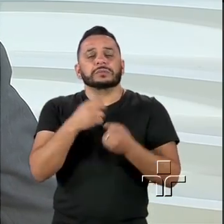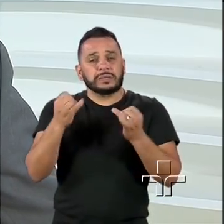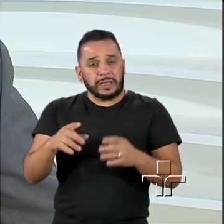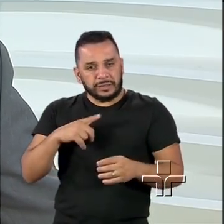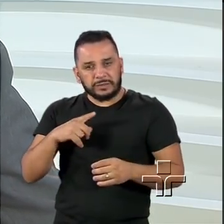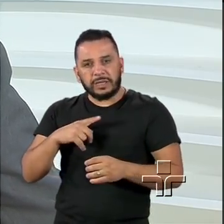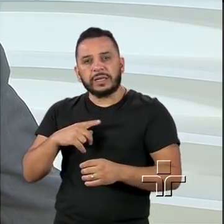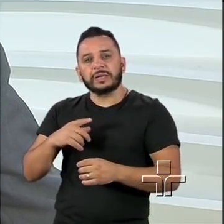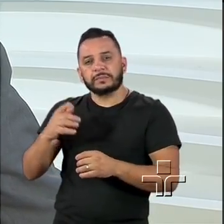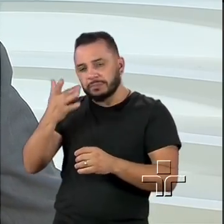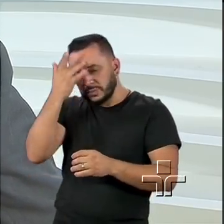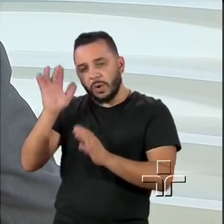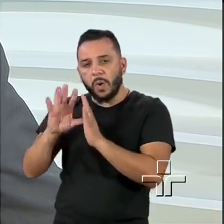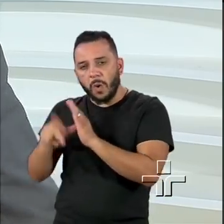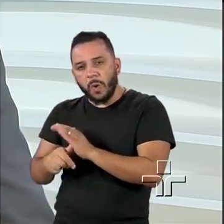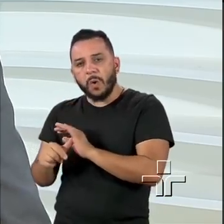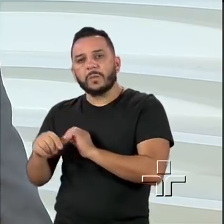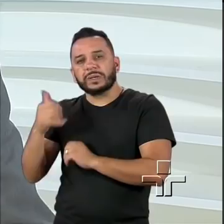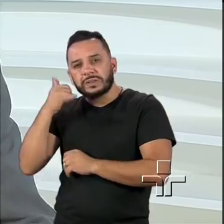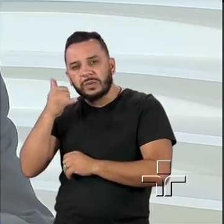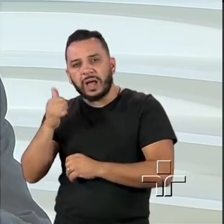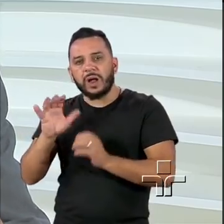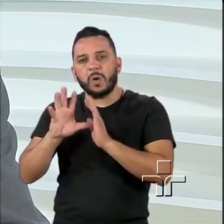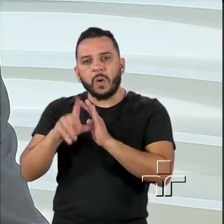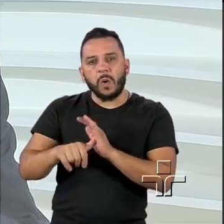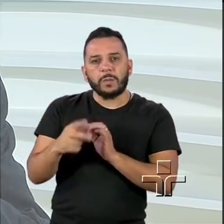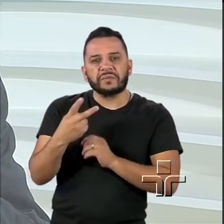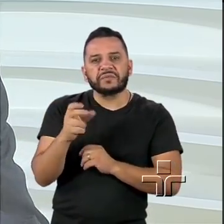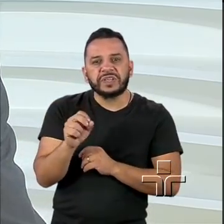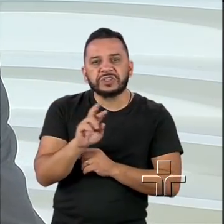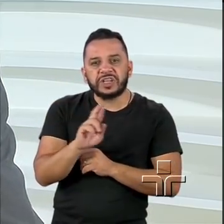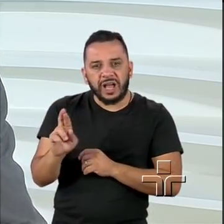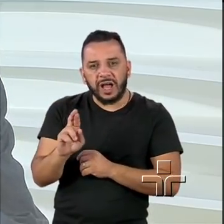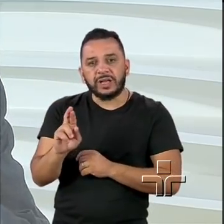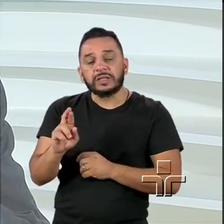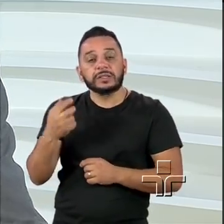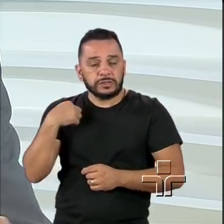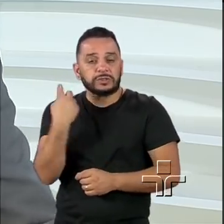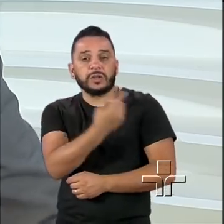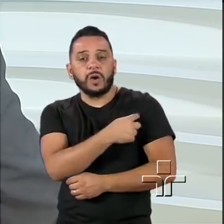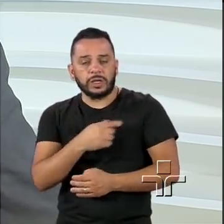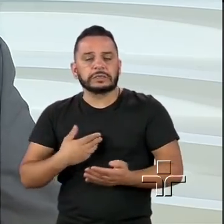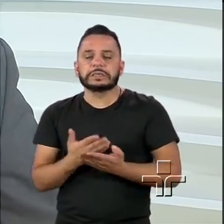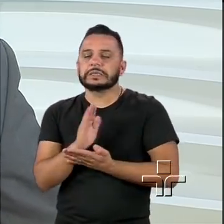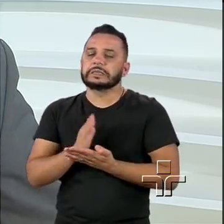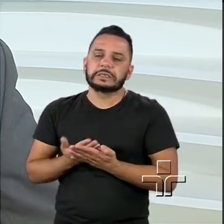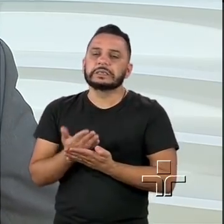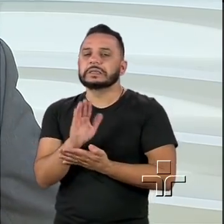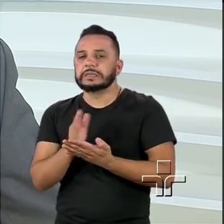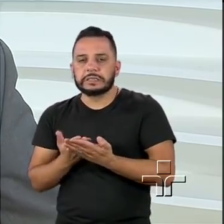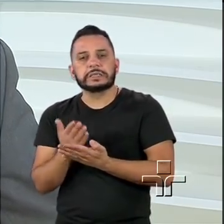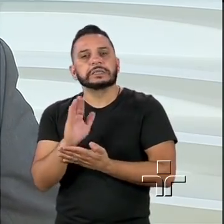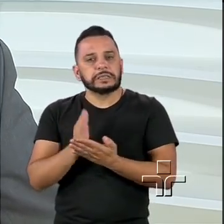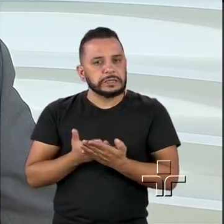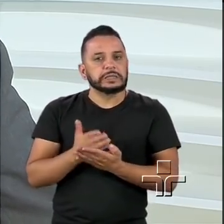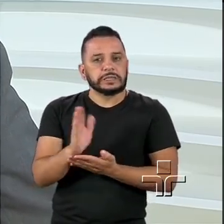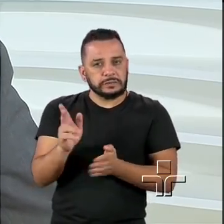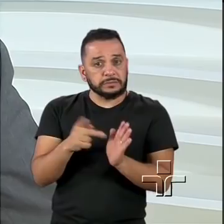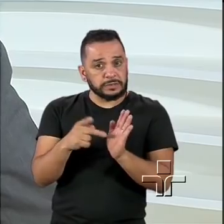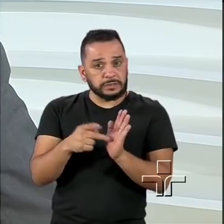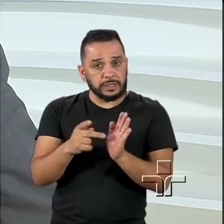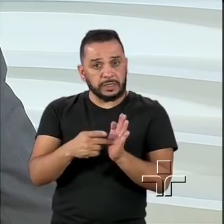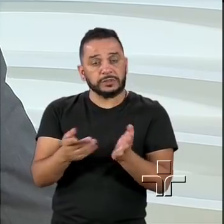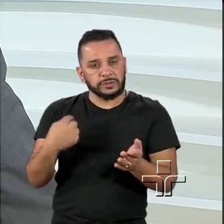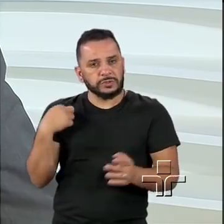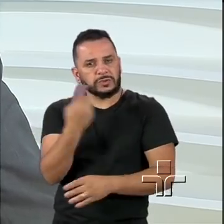do celular, dos R$20 que está no bolso, enfim. Esse é o que atormenta a tranquilidade das famílias. Seguramente nós